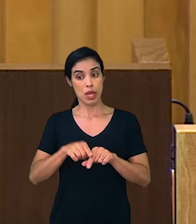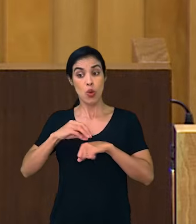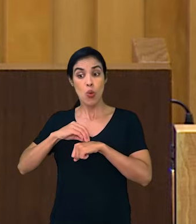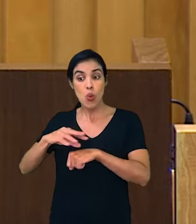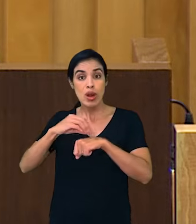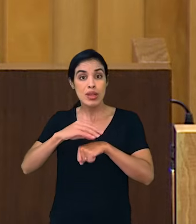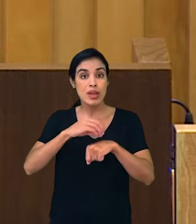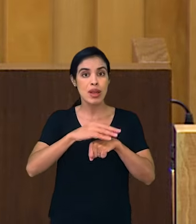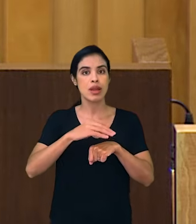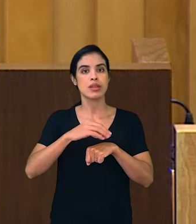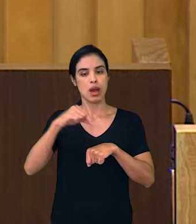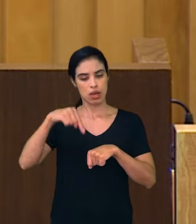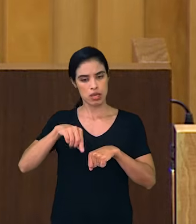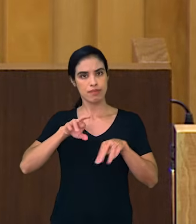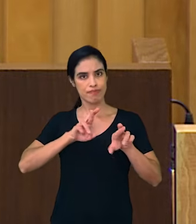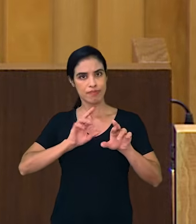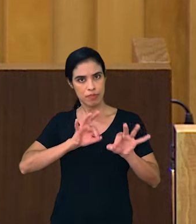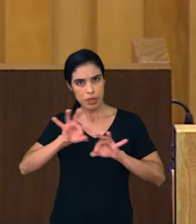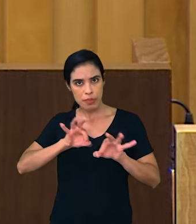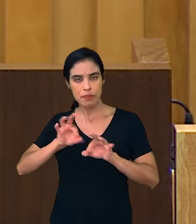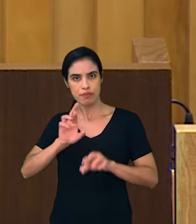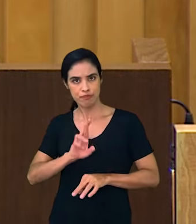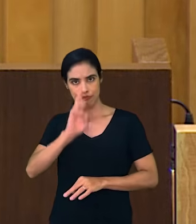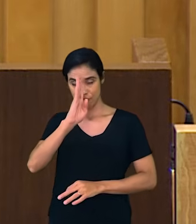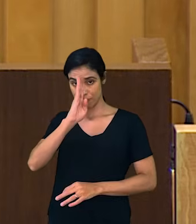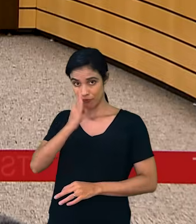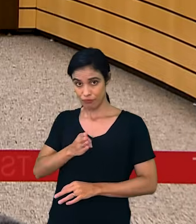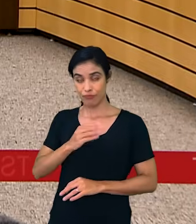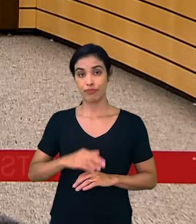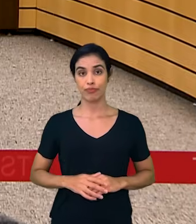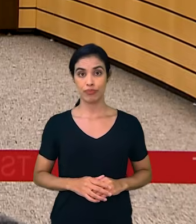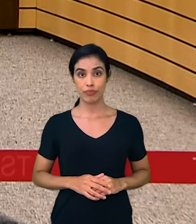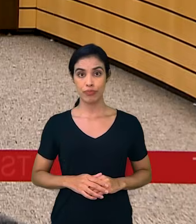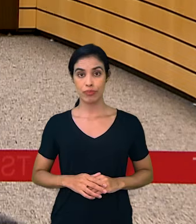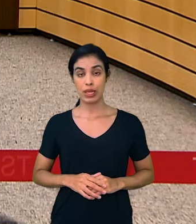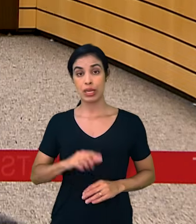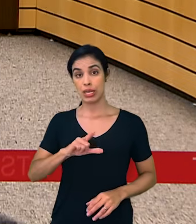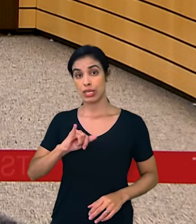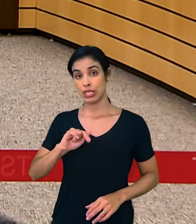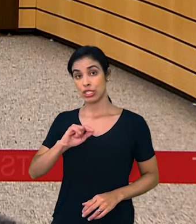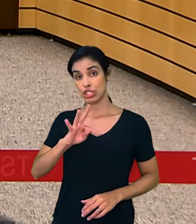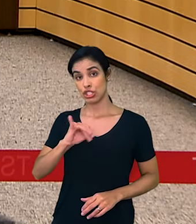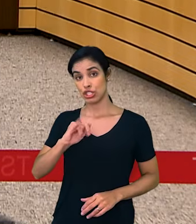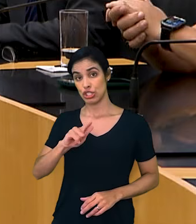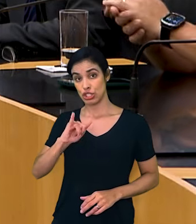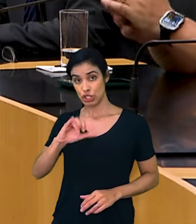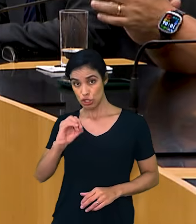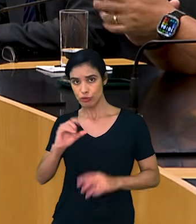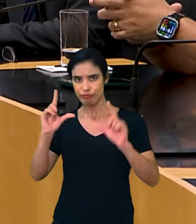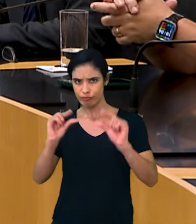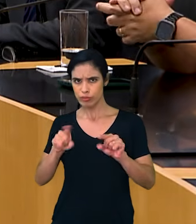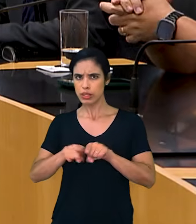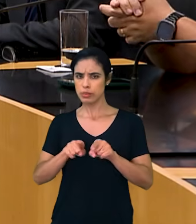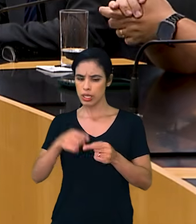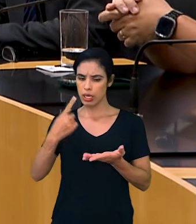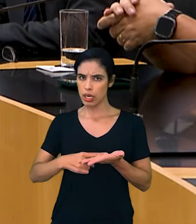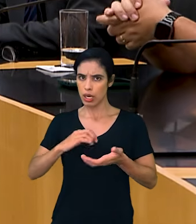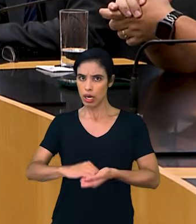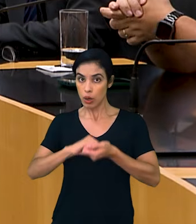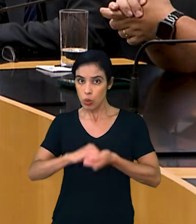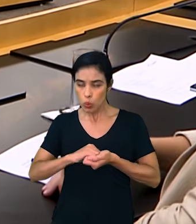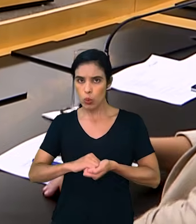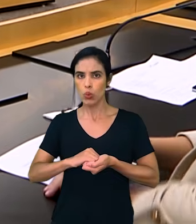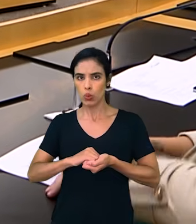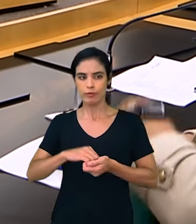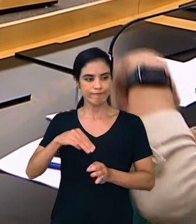prioridades da gestão para o próximo ciclo. O presidente lembrou ainda que a redução da litigiosidade e o incentivo à conciliação e mediação